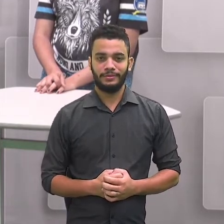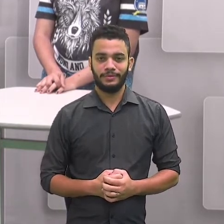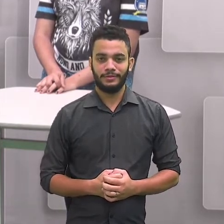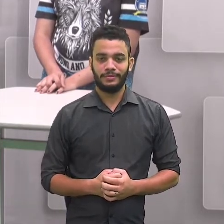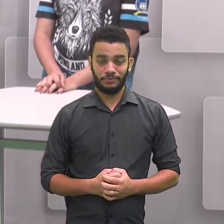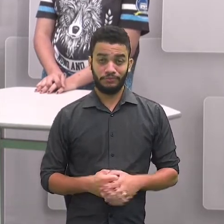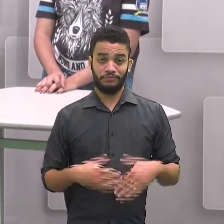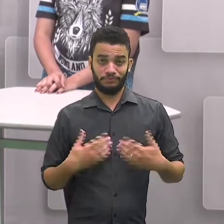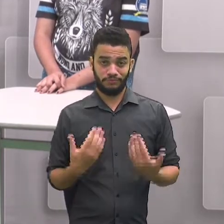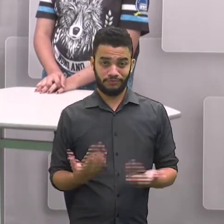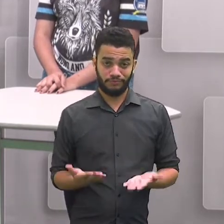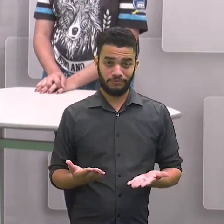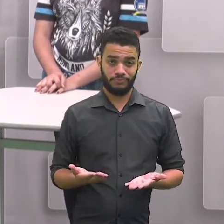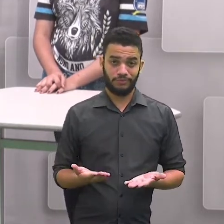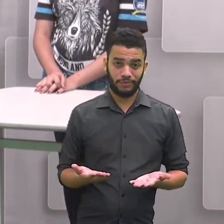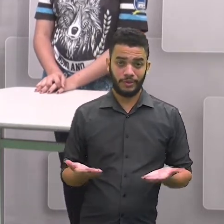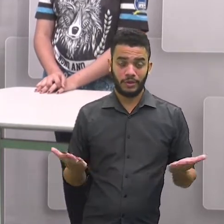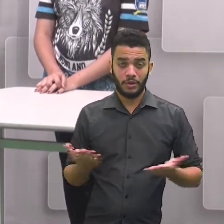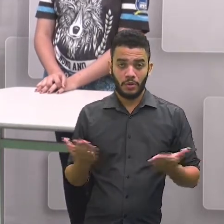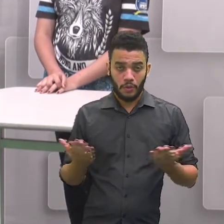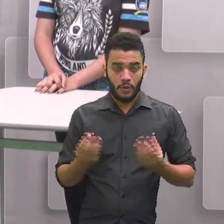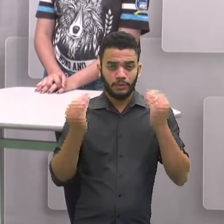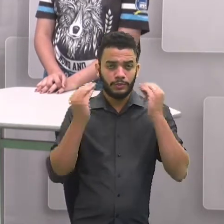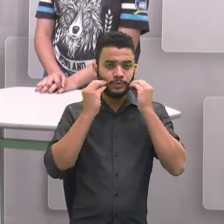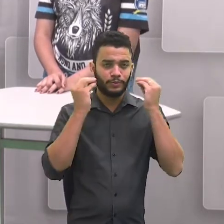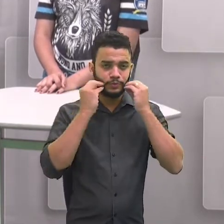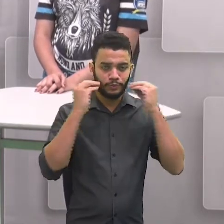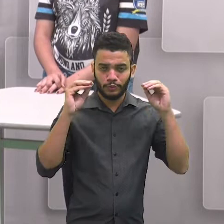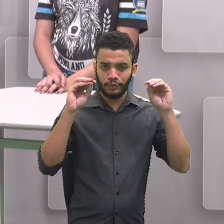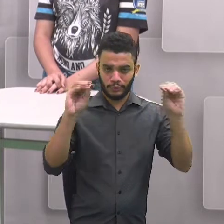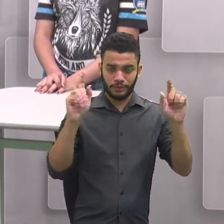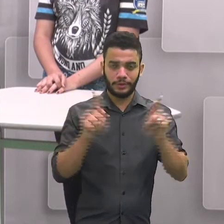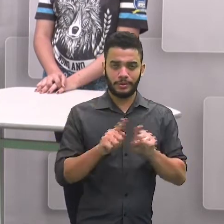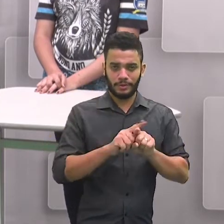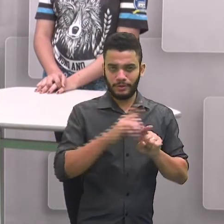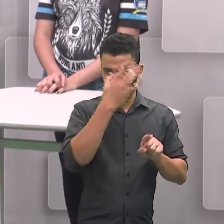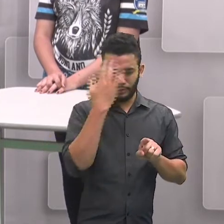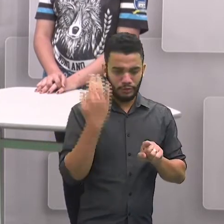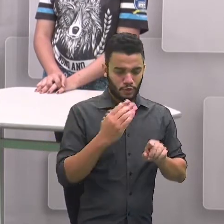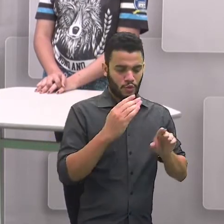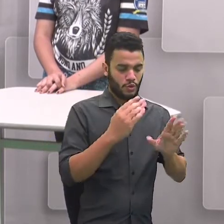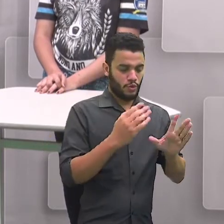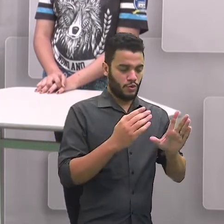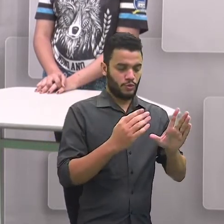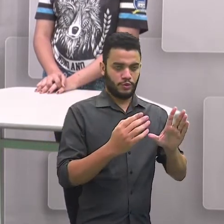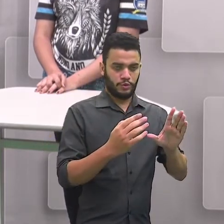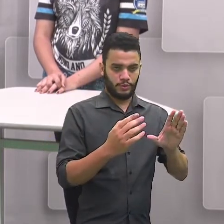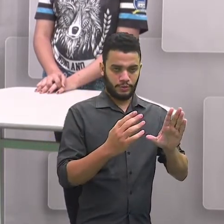É isso aí, pessoal. E agora eu vou mandar um beijo aqui para todos que estão nos assistindo aí no Instagram.